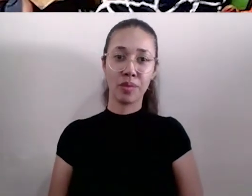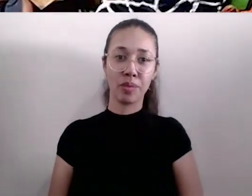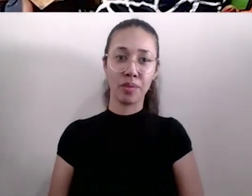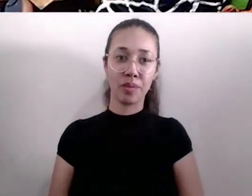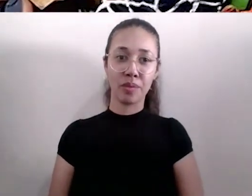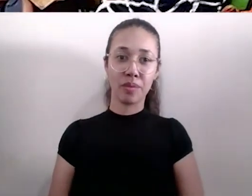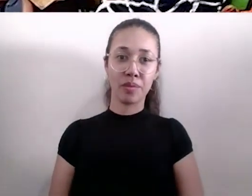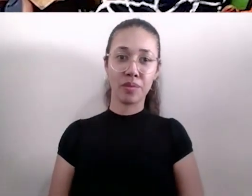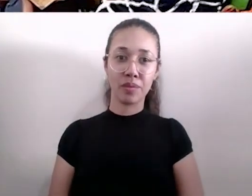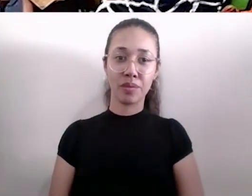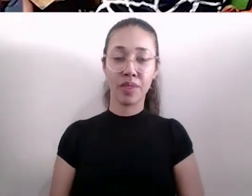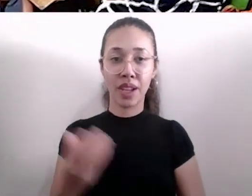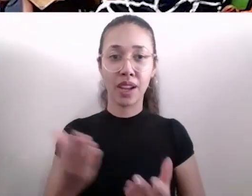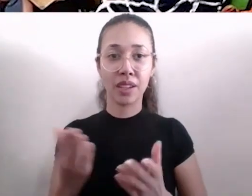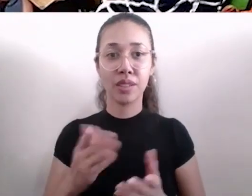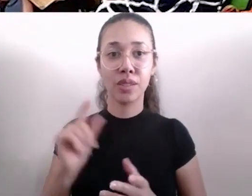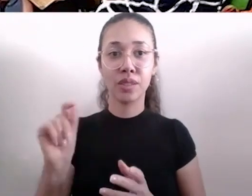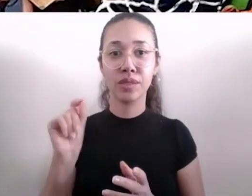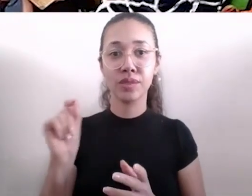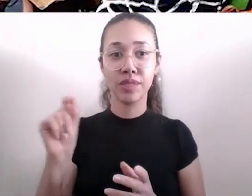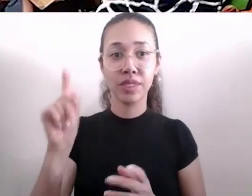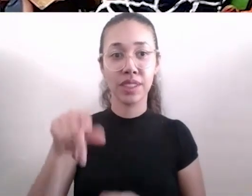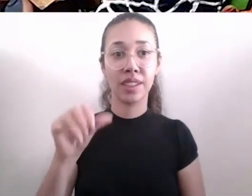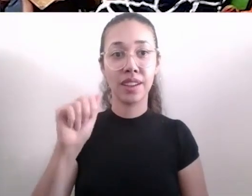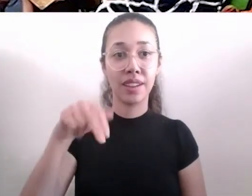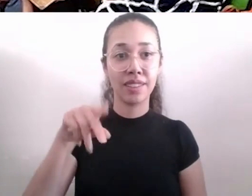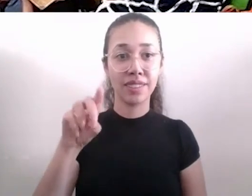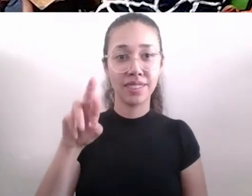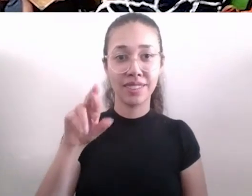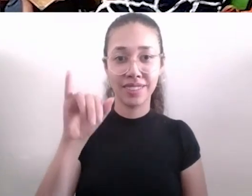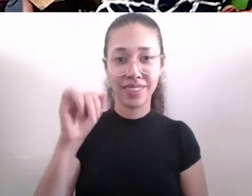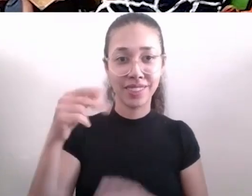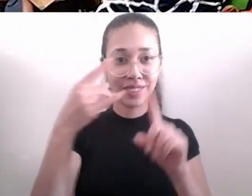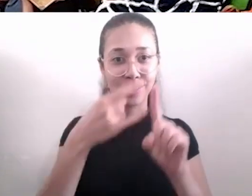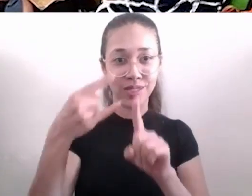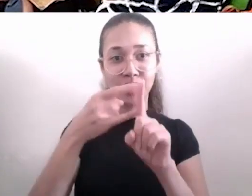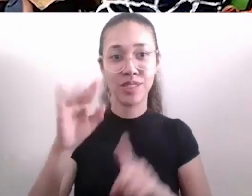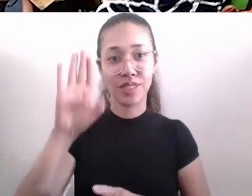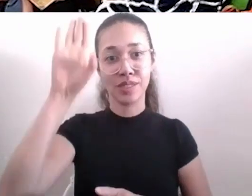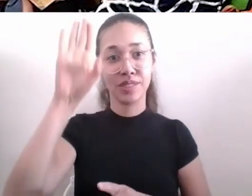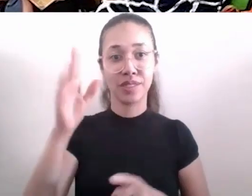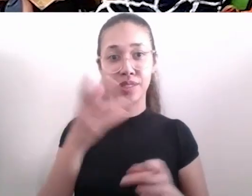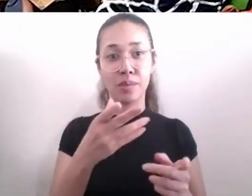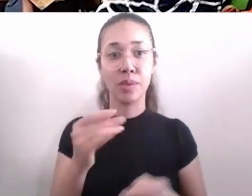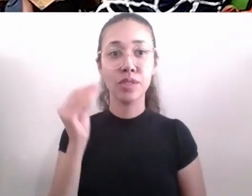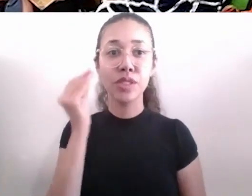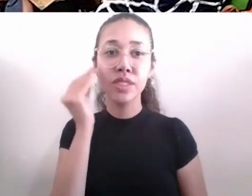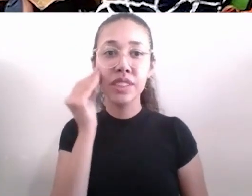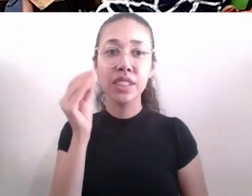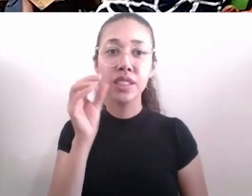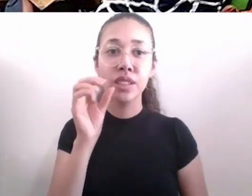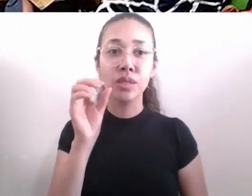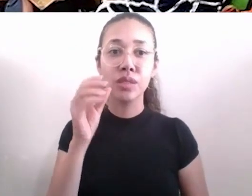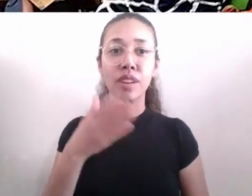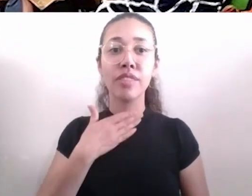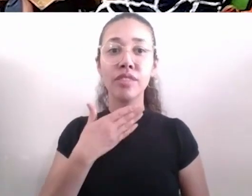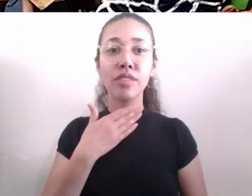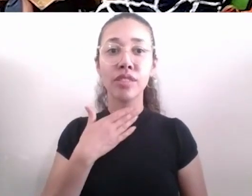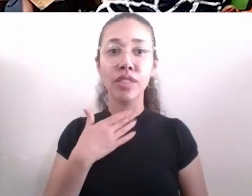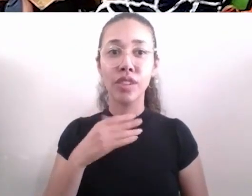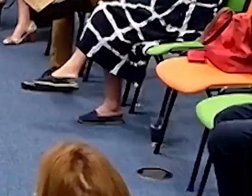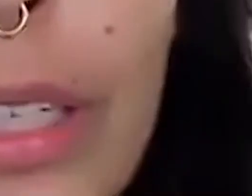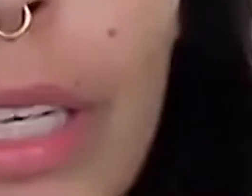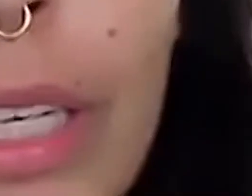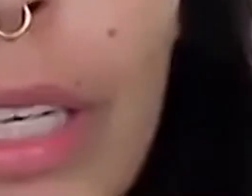Eu vou passar a palavra, então, para a Andréa, que está no Zoom e levantou a mão. Andréa, vamos só fazer um teste de som? Oi, vocês estão me